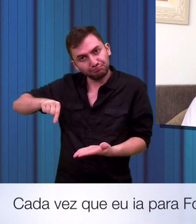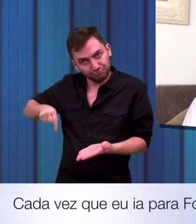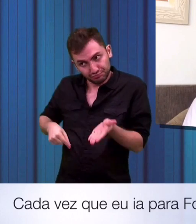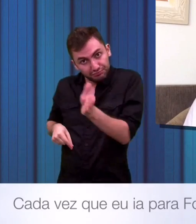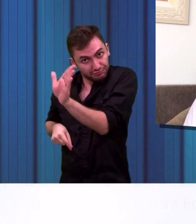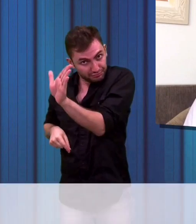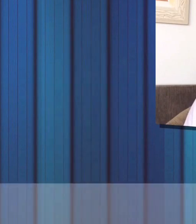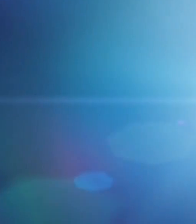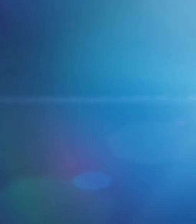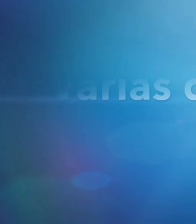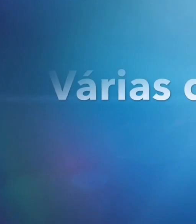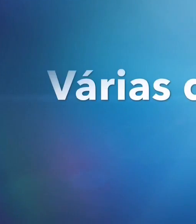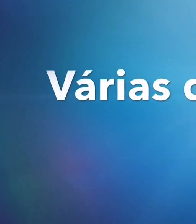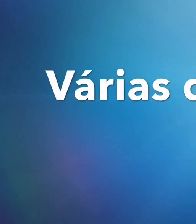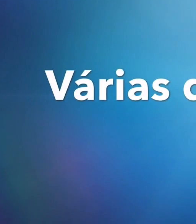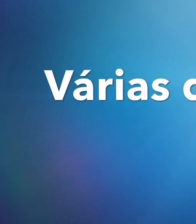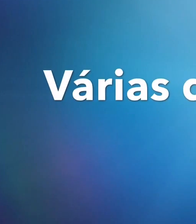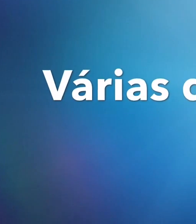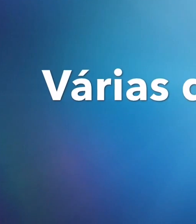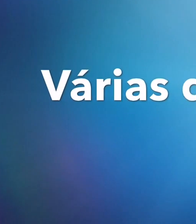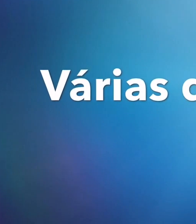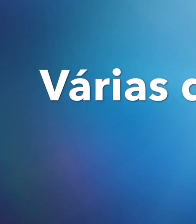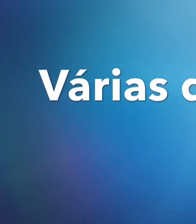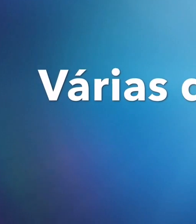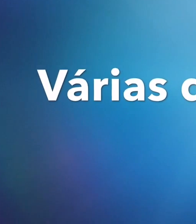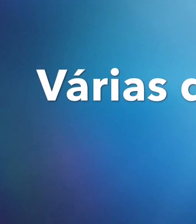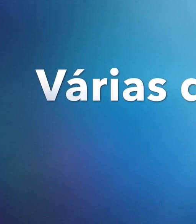um relatório para preencher.